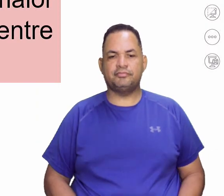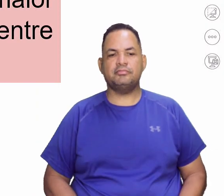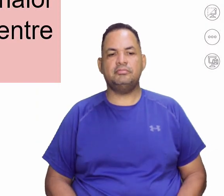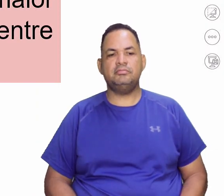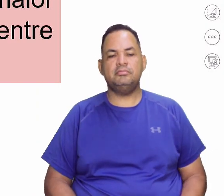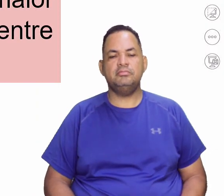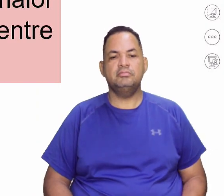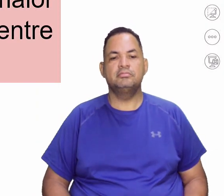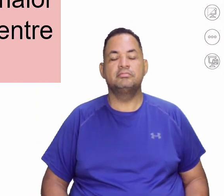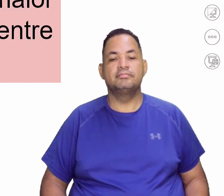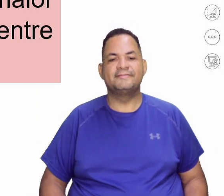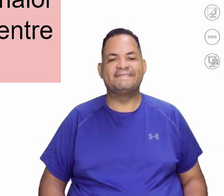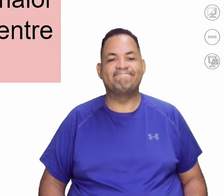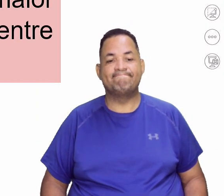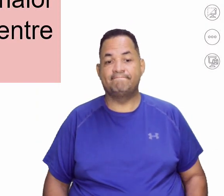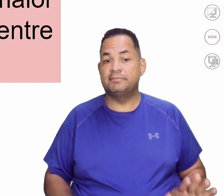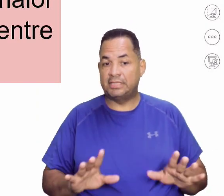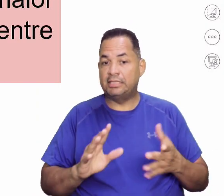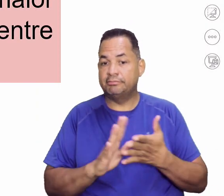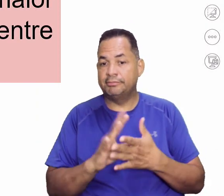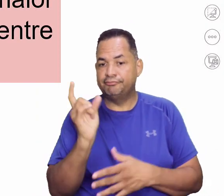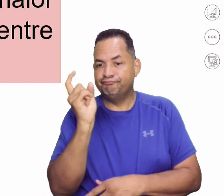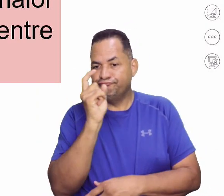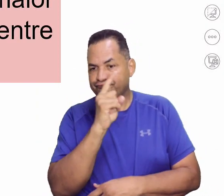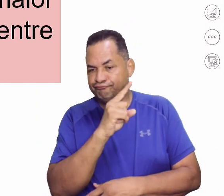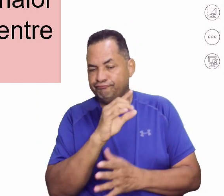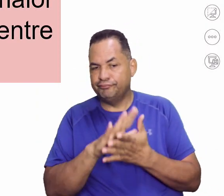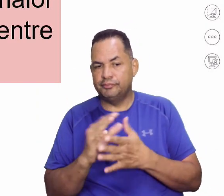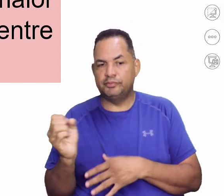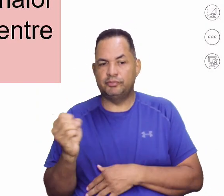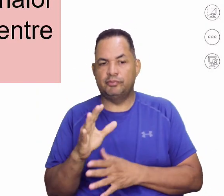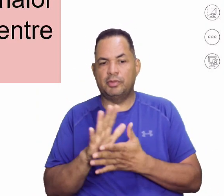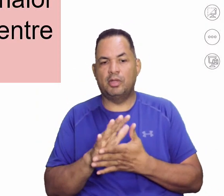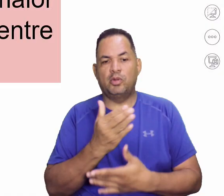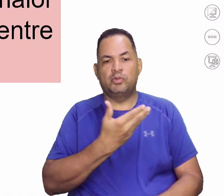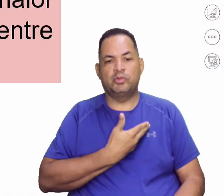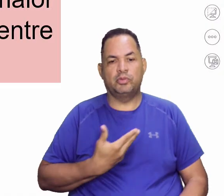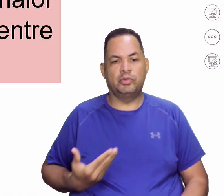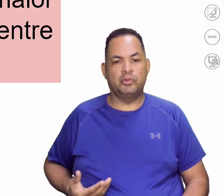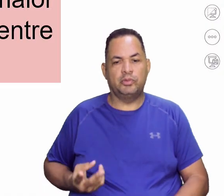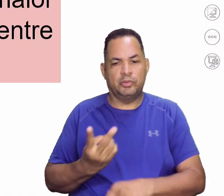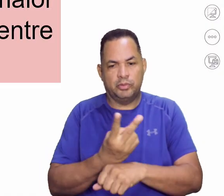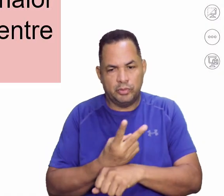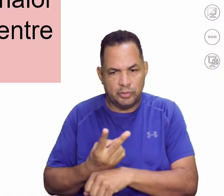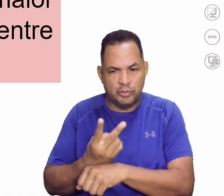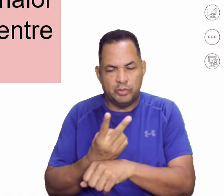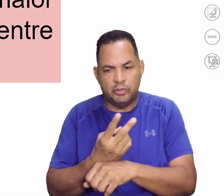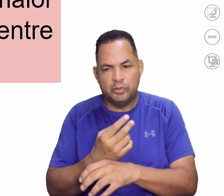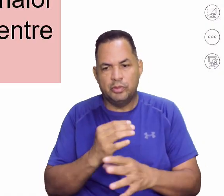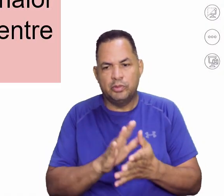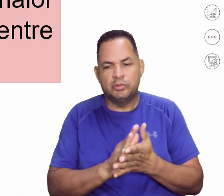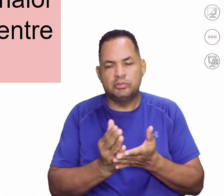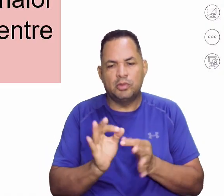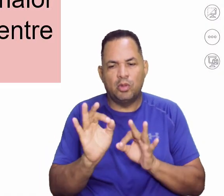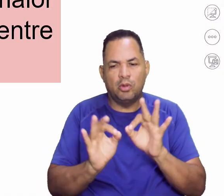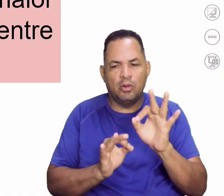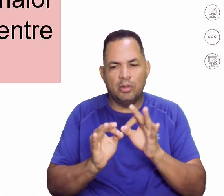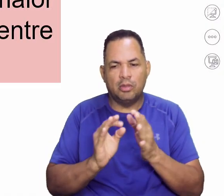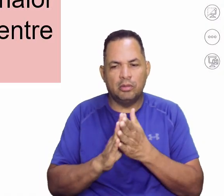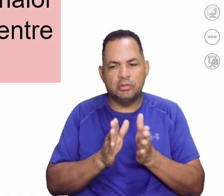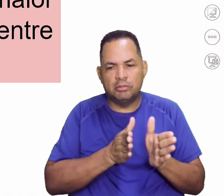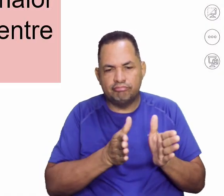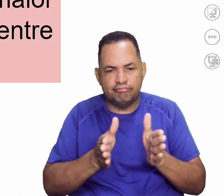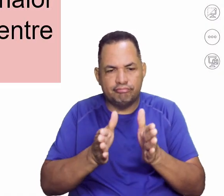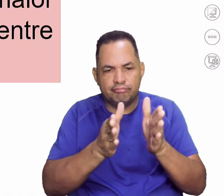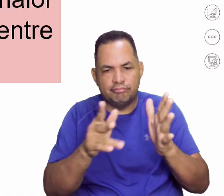E aí, apesar dessas dificuldades, os novos estados buscaram construir caminhos